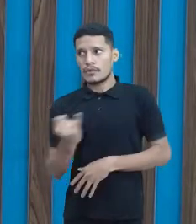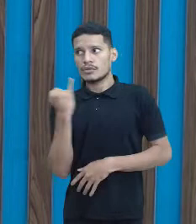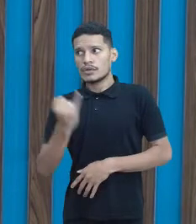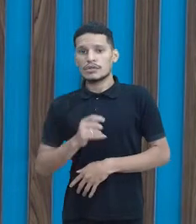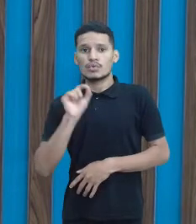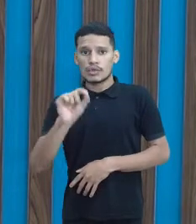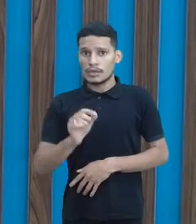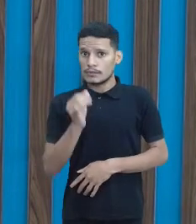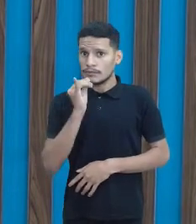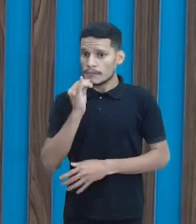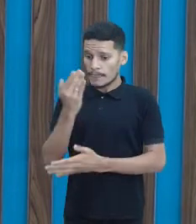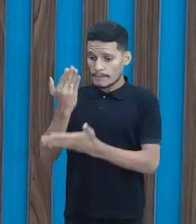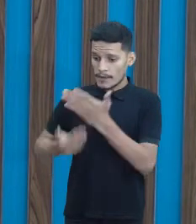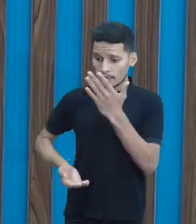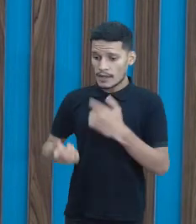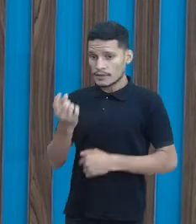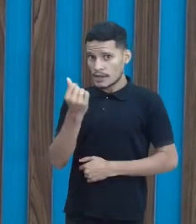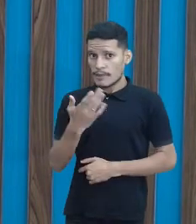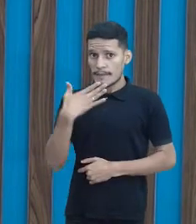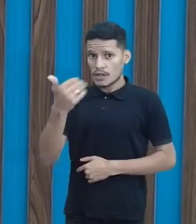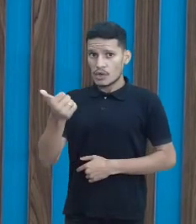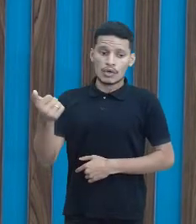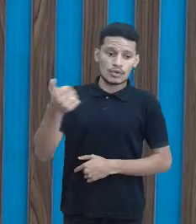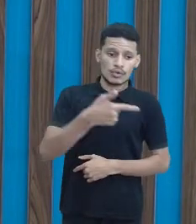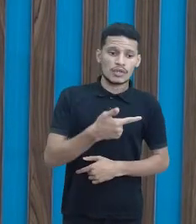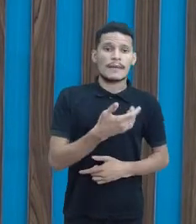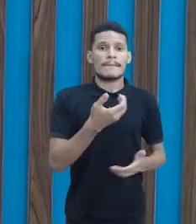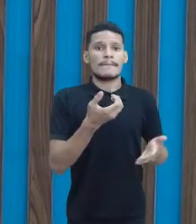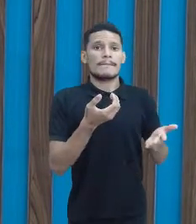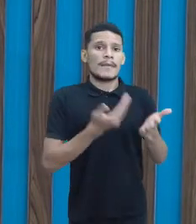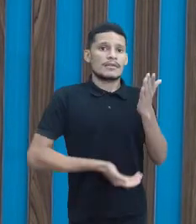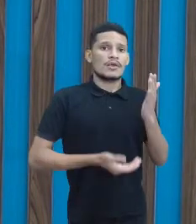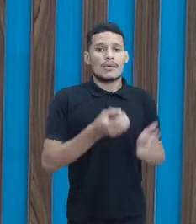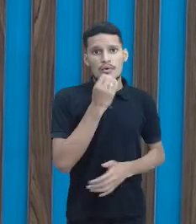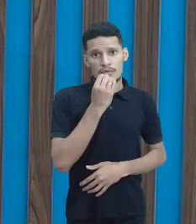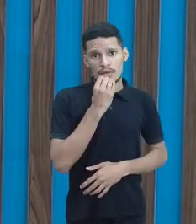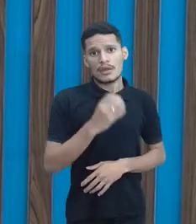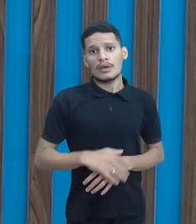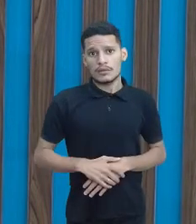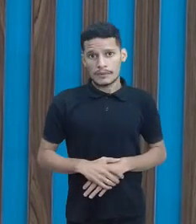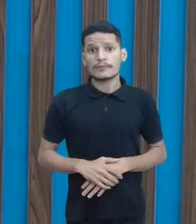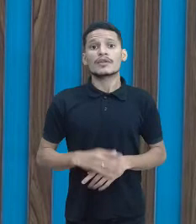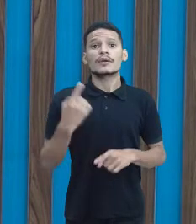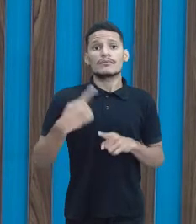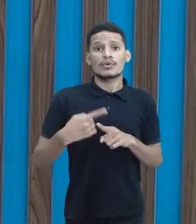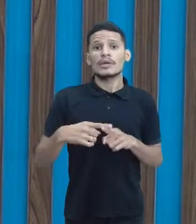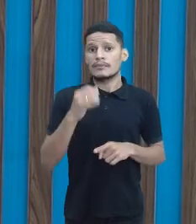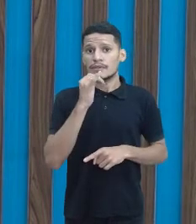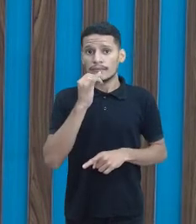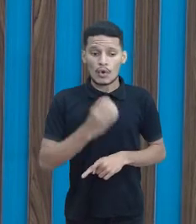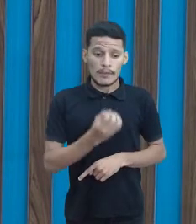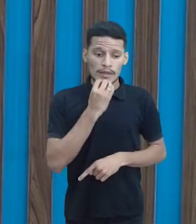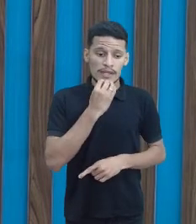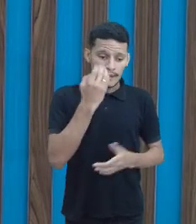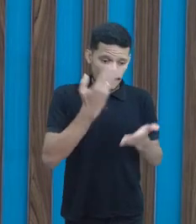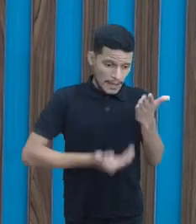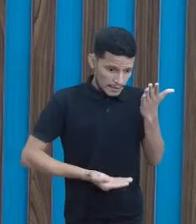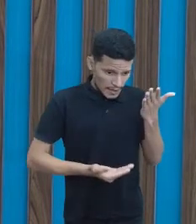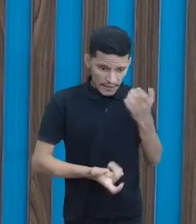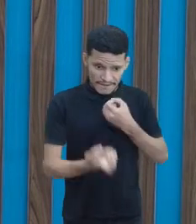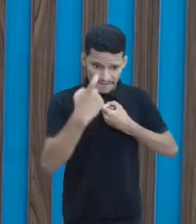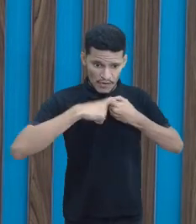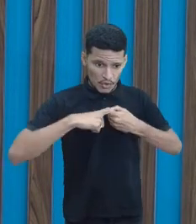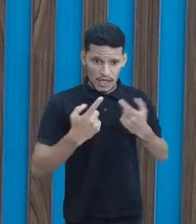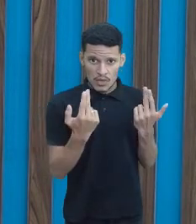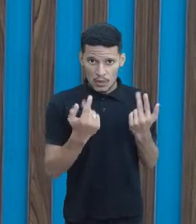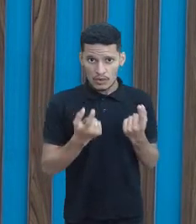dinheiro do que perder chance. Por quê? Porque quando você perde dinheiro, você trabalha e ganha mais dinheiro. Quando você perde uma oportunidade, ela não vai voltar